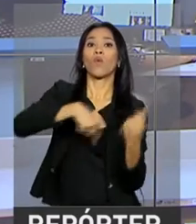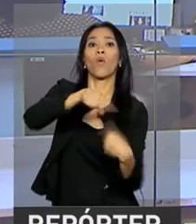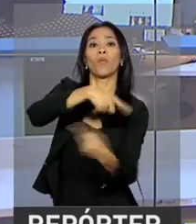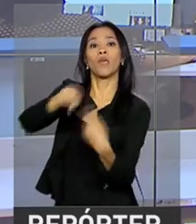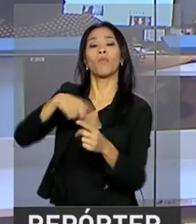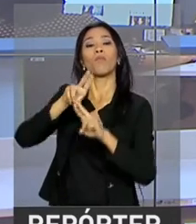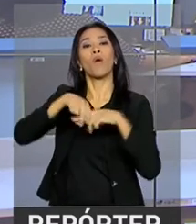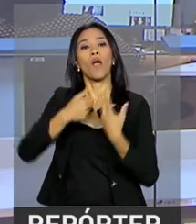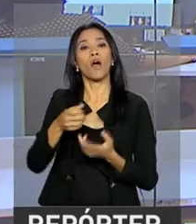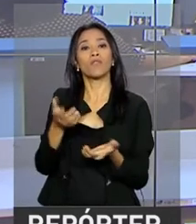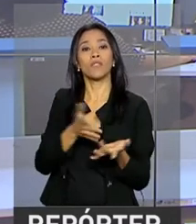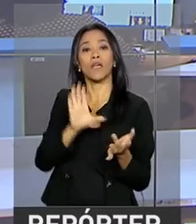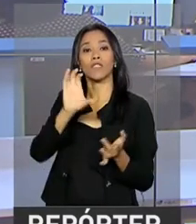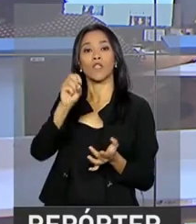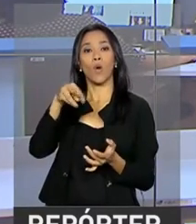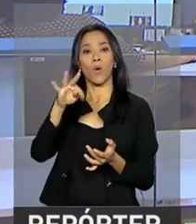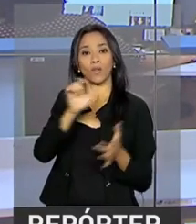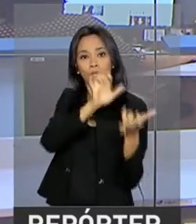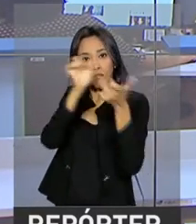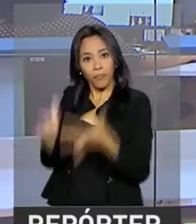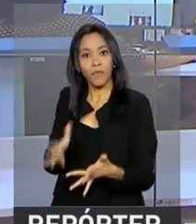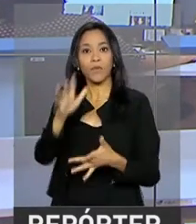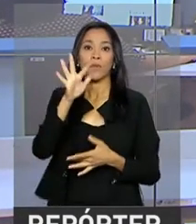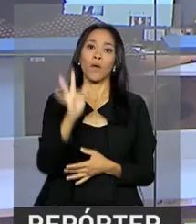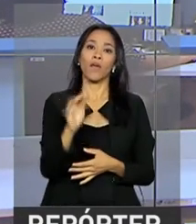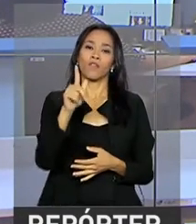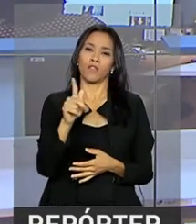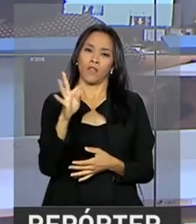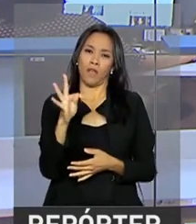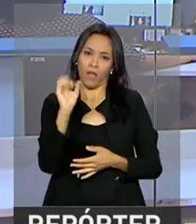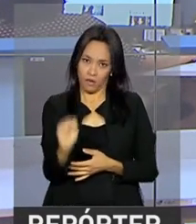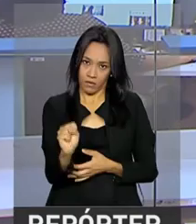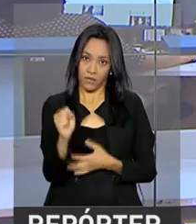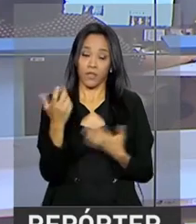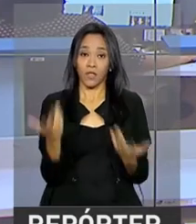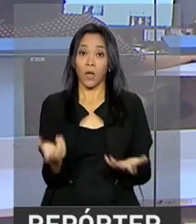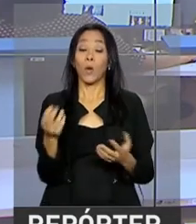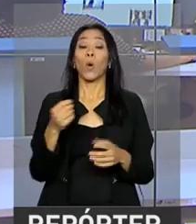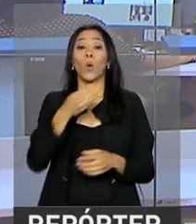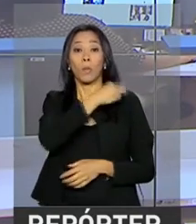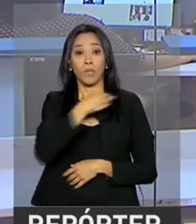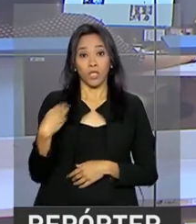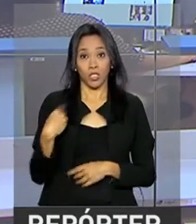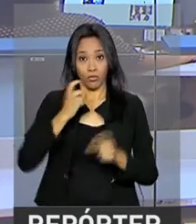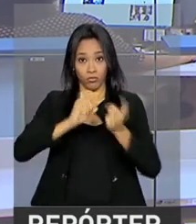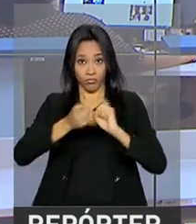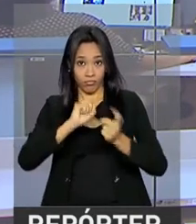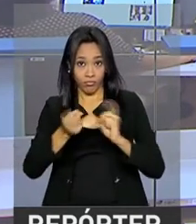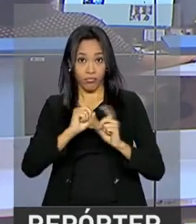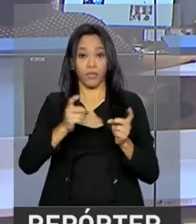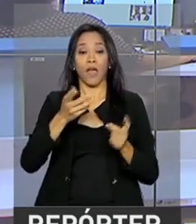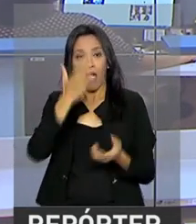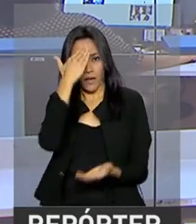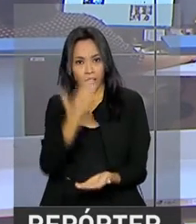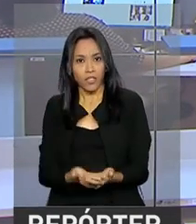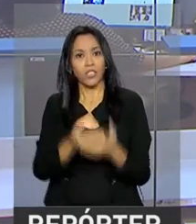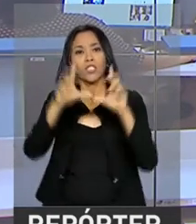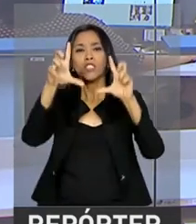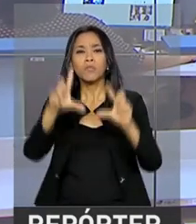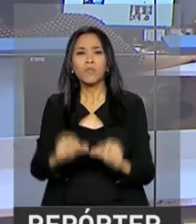liberação das contas inativas do FGTS. O ministro do Planejamento, Diogo Oliveira, acredita na diminuição